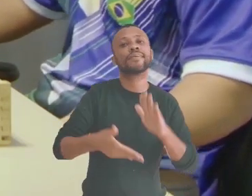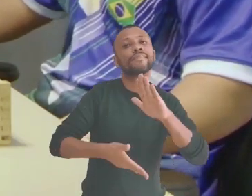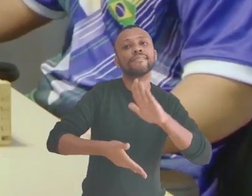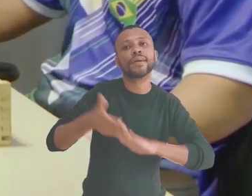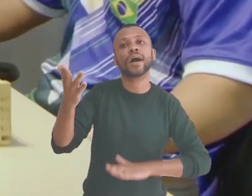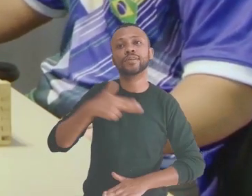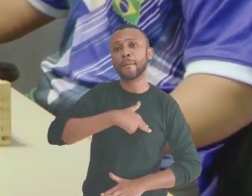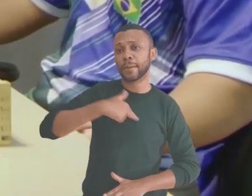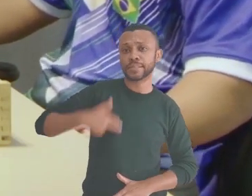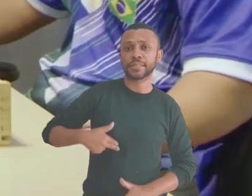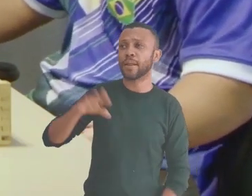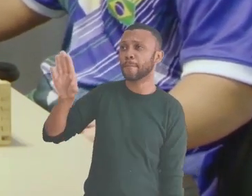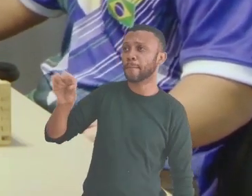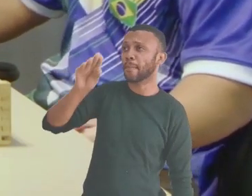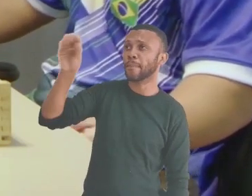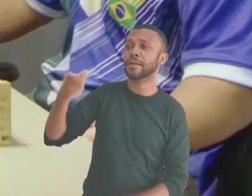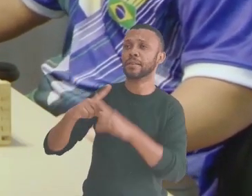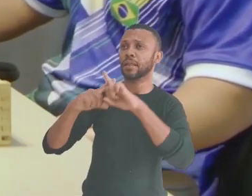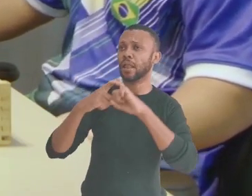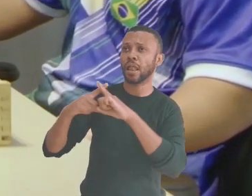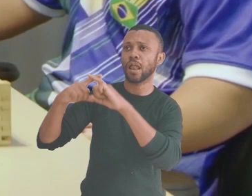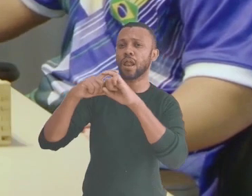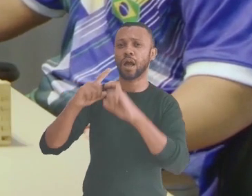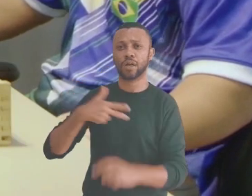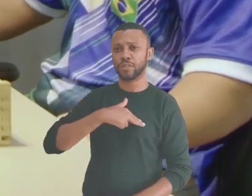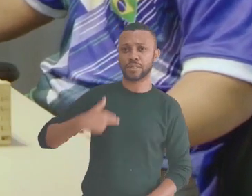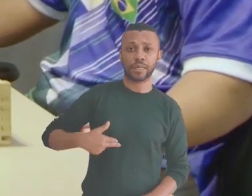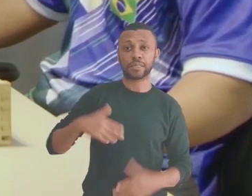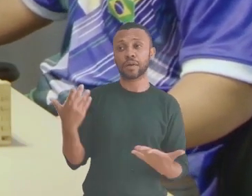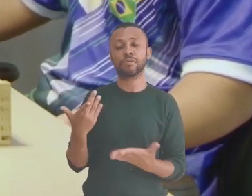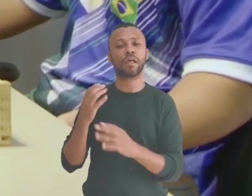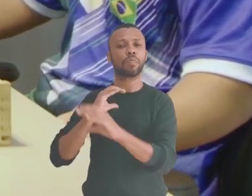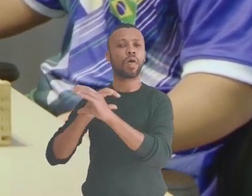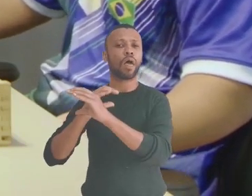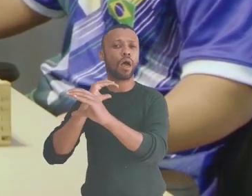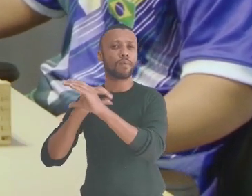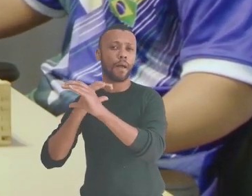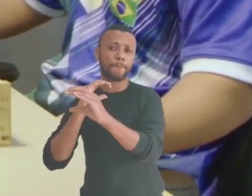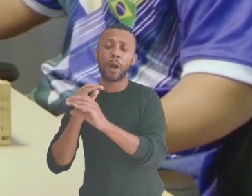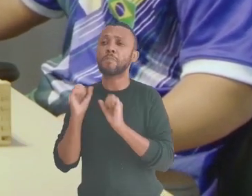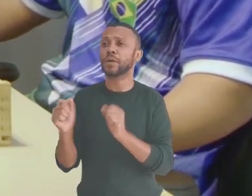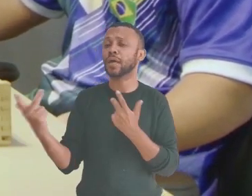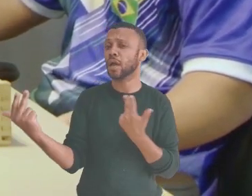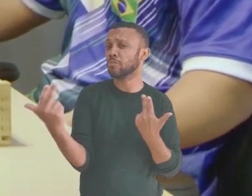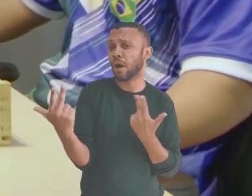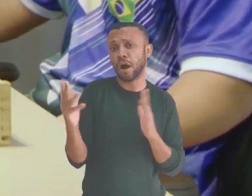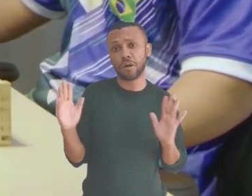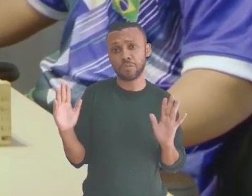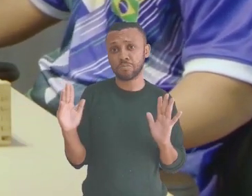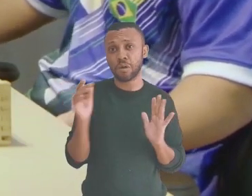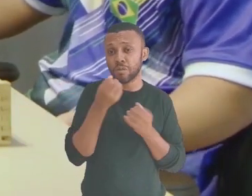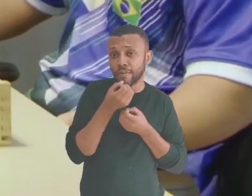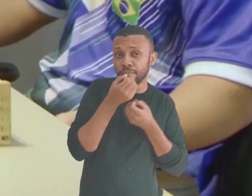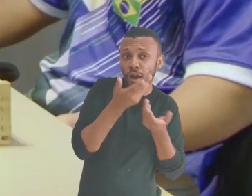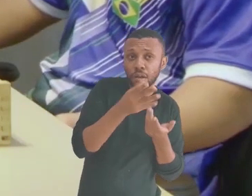não fala chinês, ele não fala mandarim, tá? Não, é uma limitação que pode se impor a mim. Eu também não falo chinês. Se